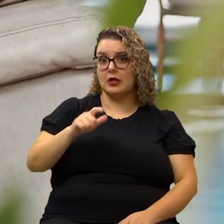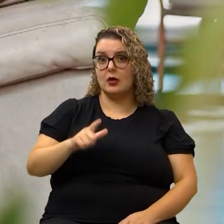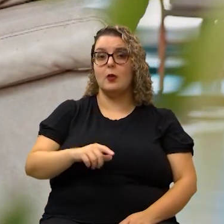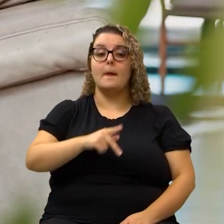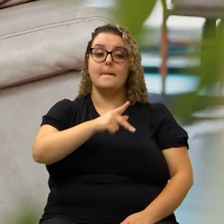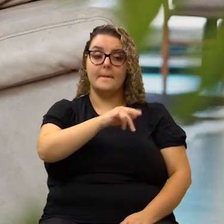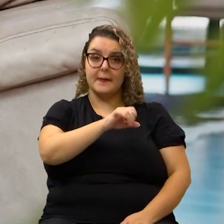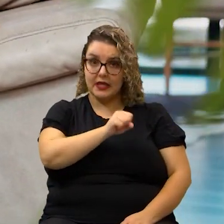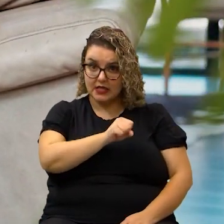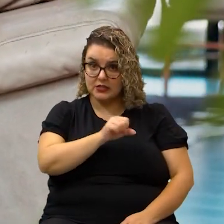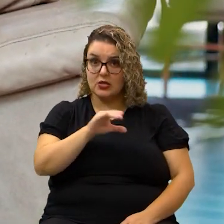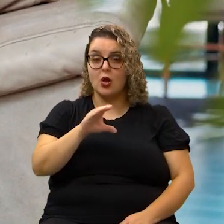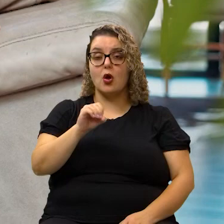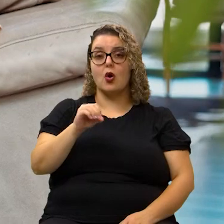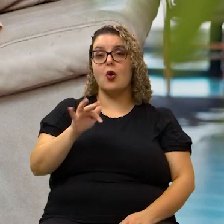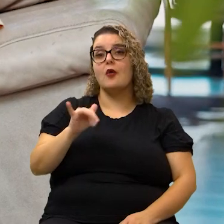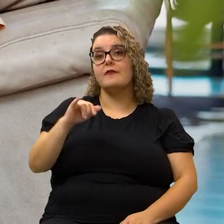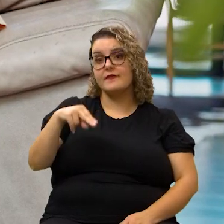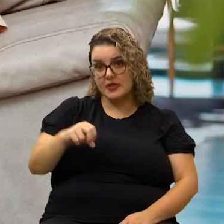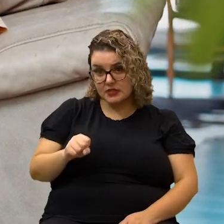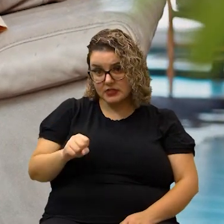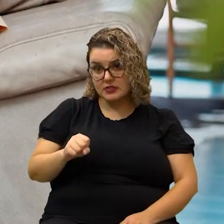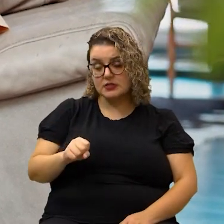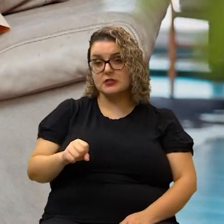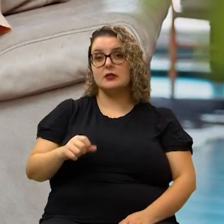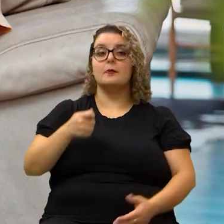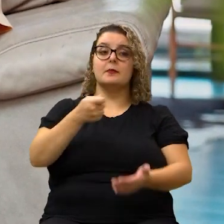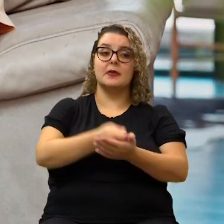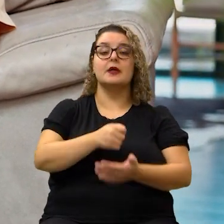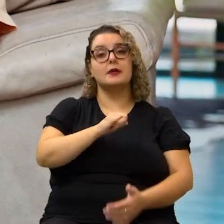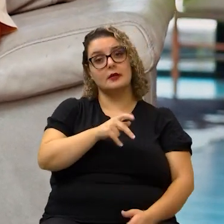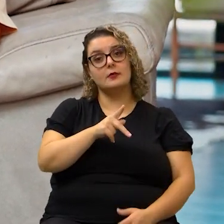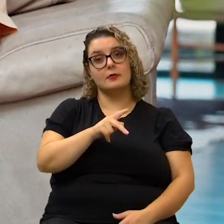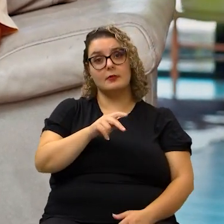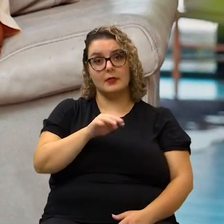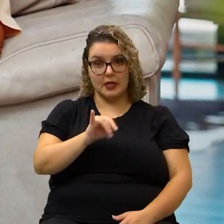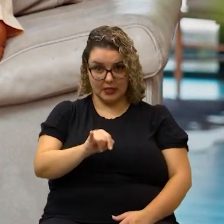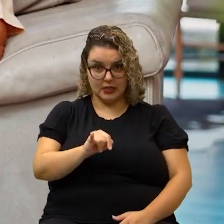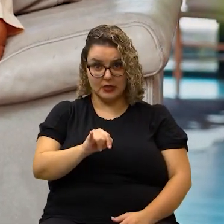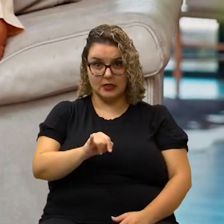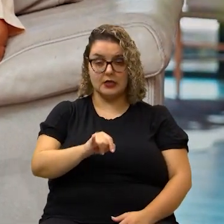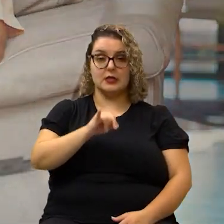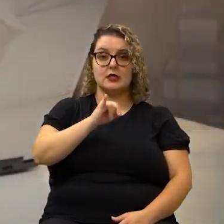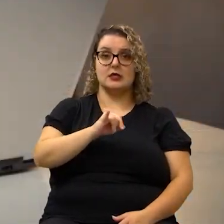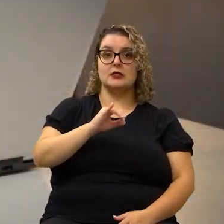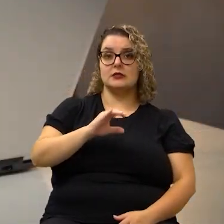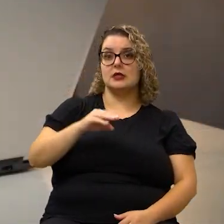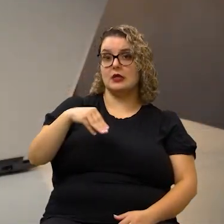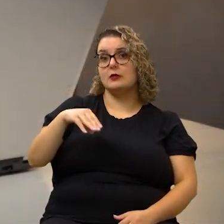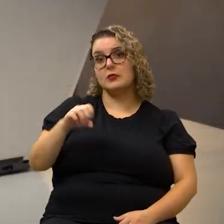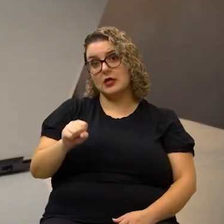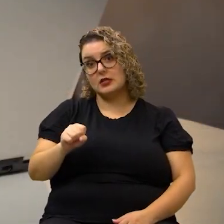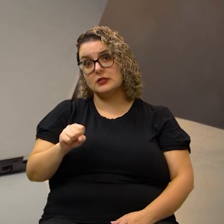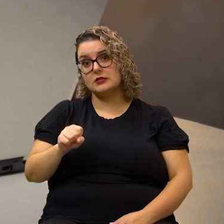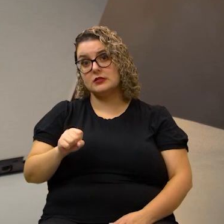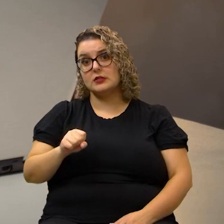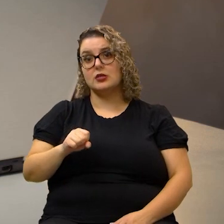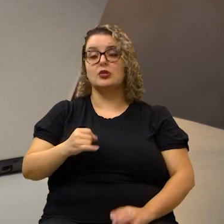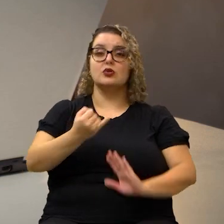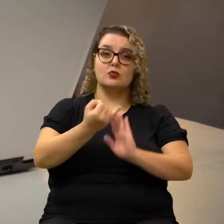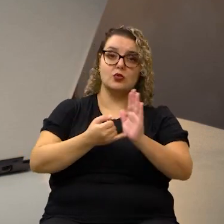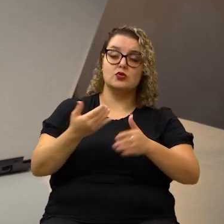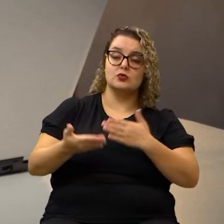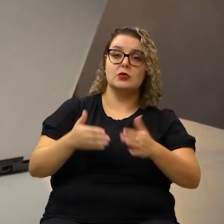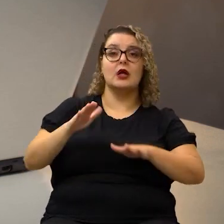paga COFINS e dependendo da atividade dela, ela ainda paga IPI, ICMS e Imposto sobre Serviço. Então vai depender